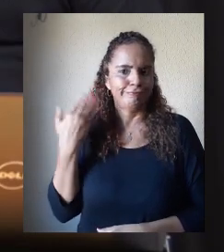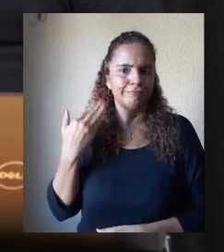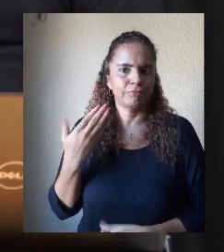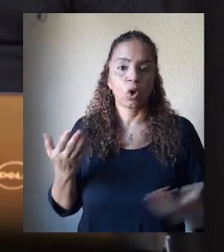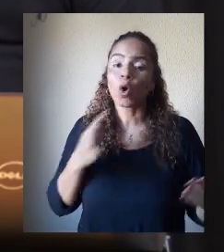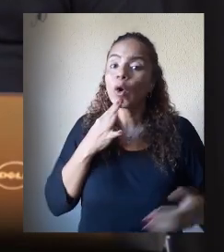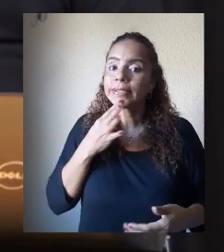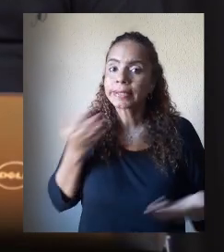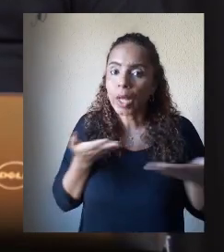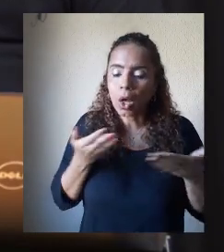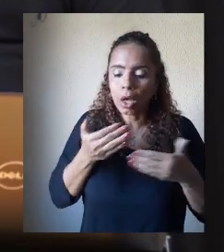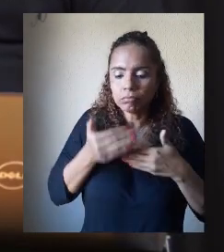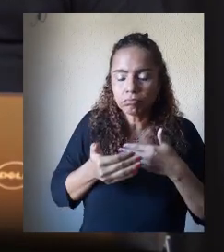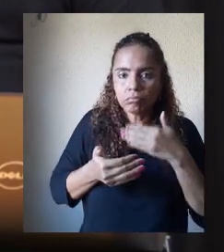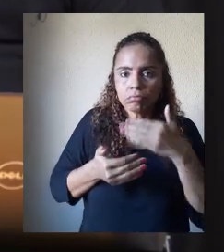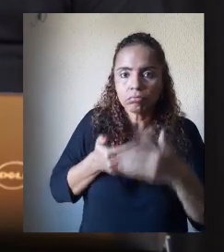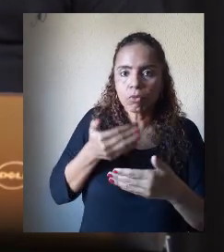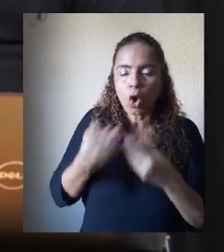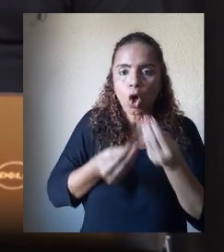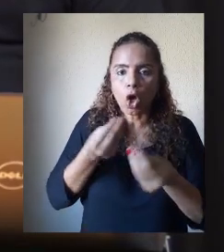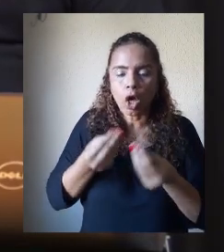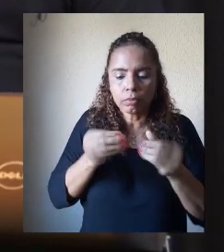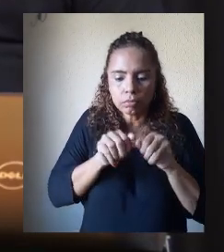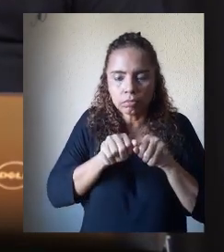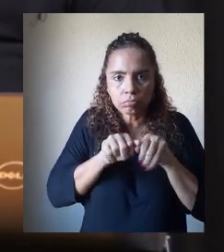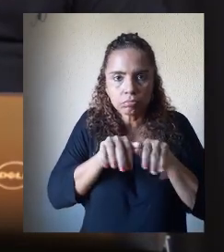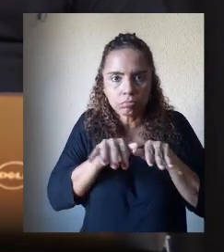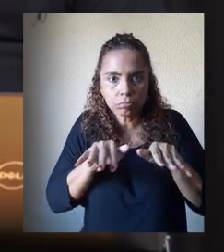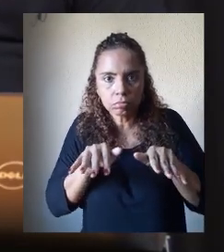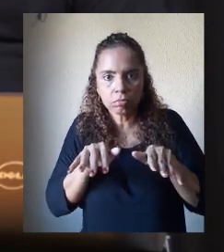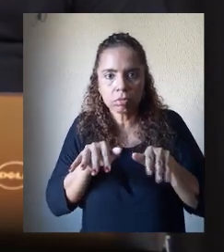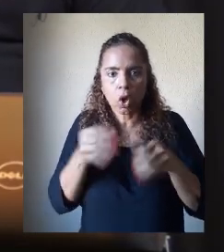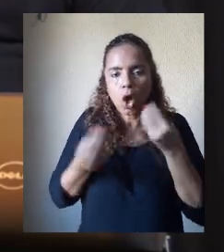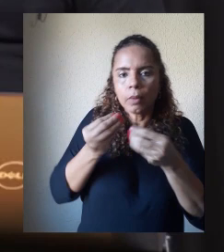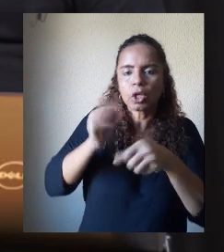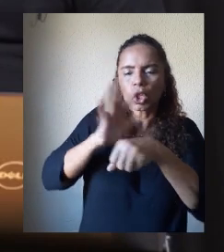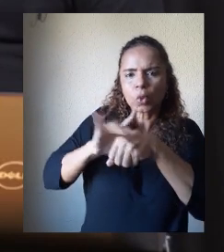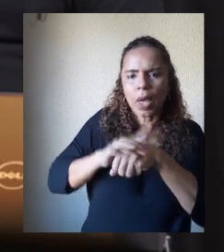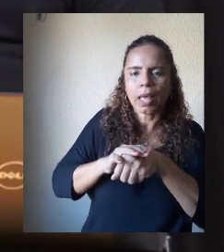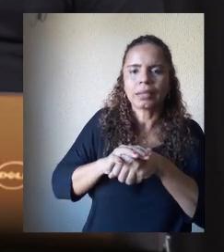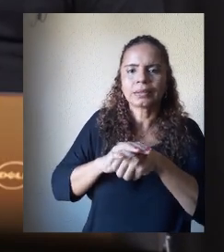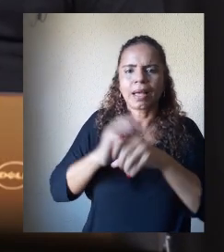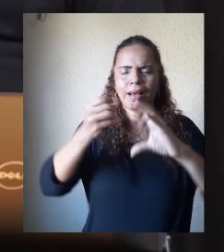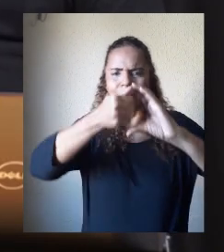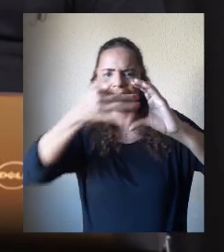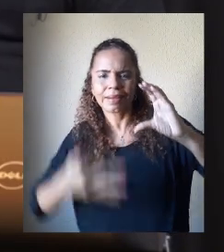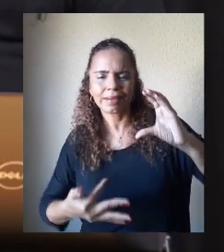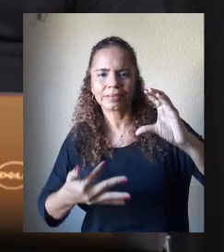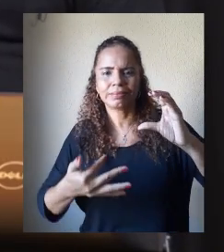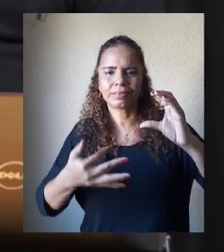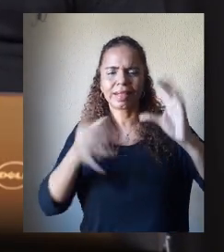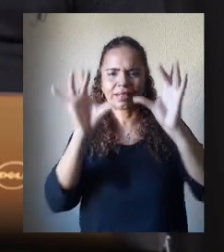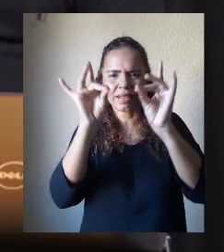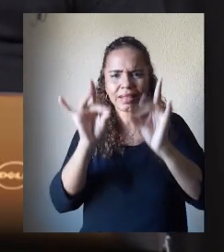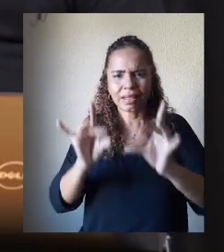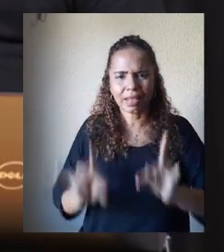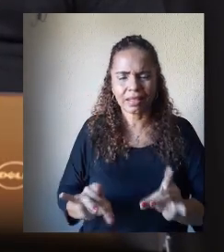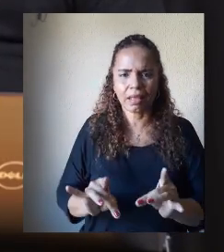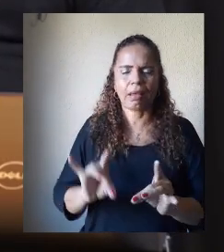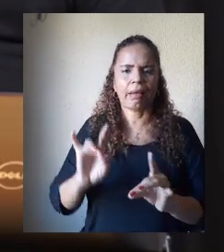verdade, o comportamento dele, de transmissibilidade, de gravidade da doença, de detalhes clínicos e epidemiológicos que eram totalmente